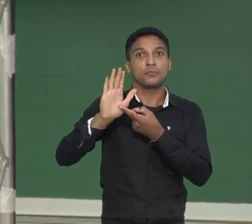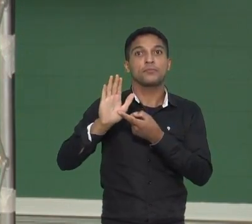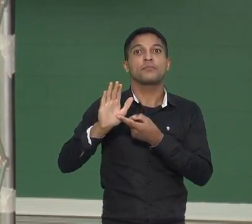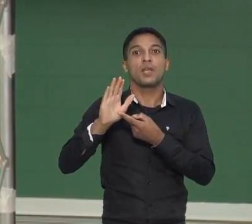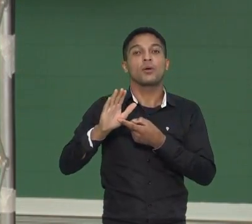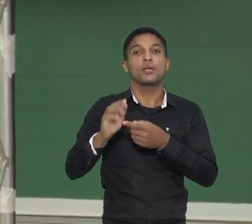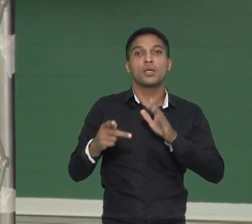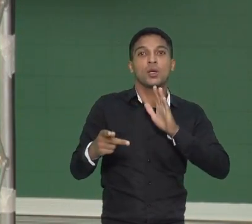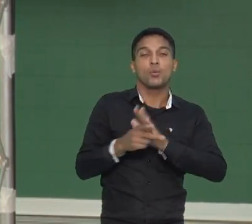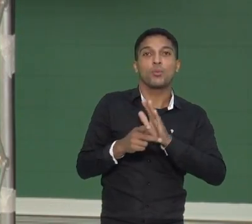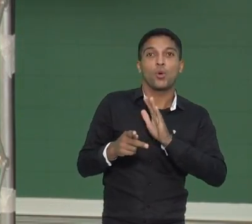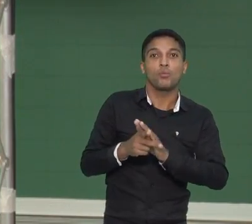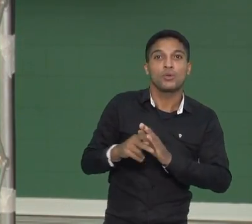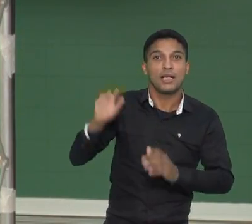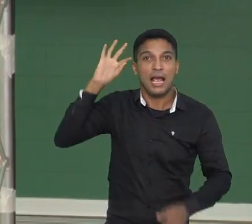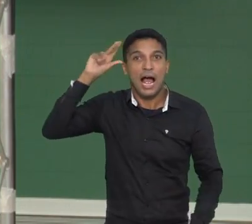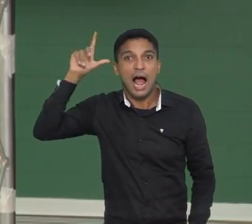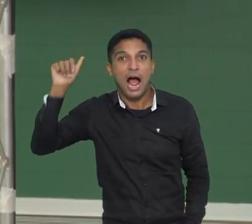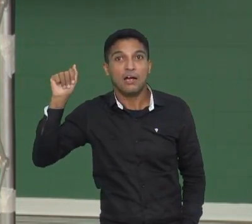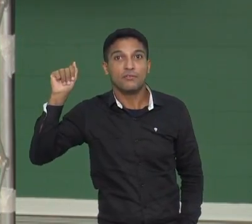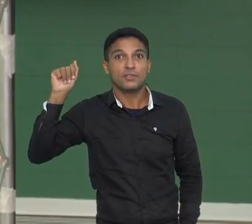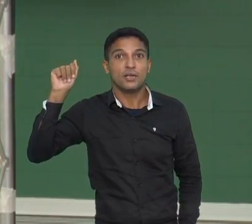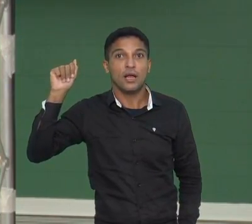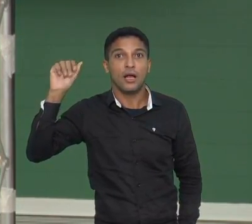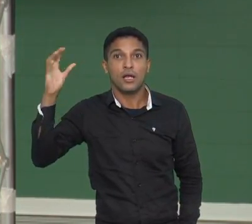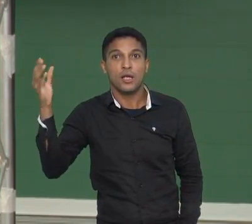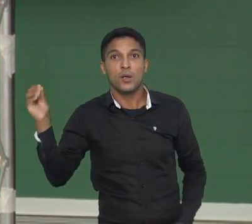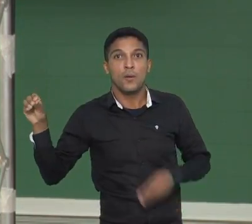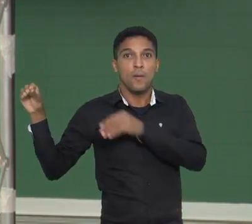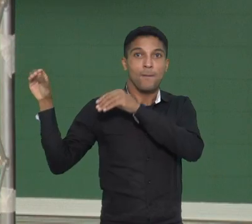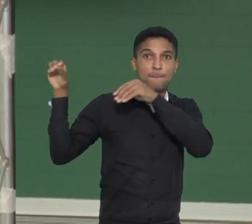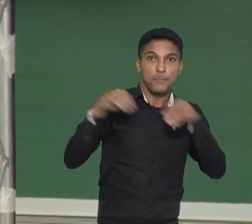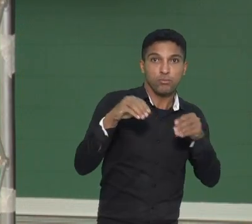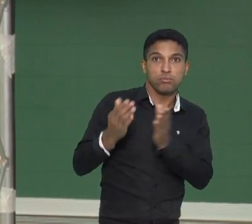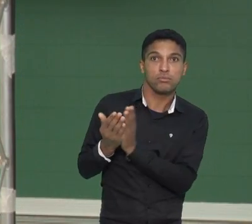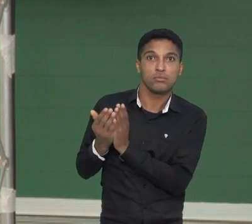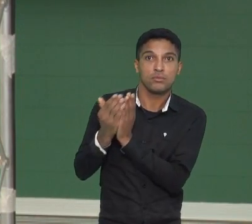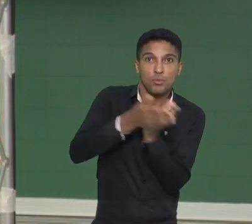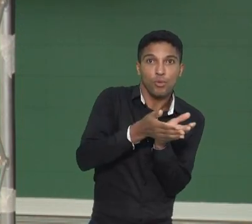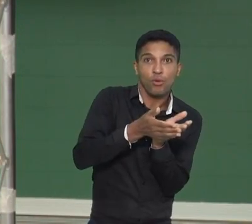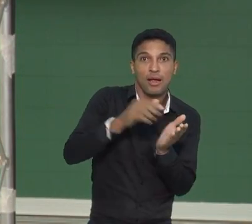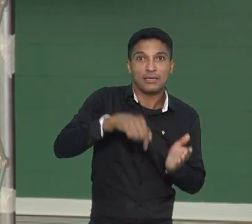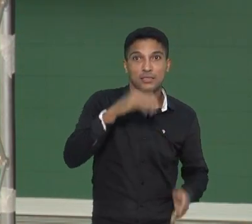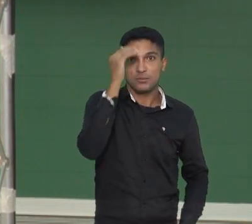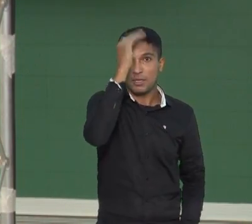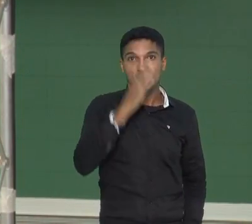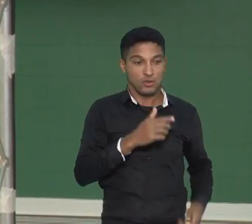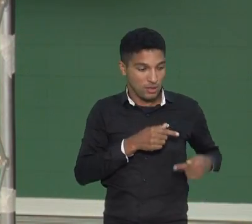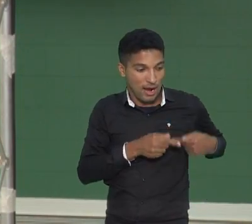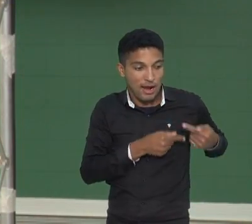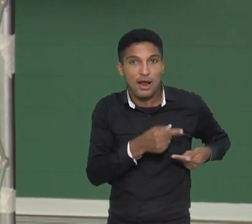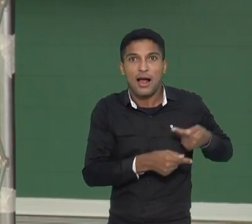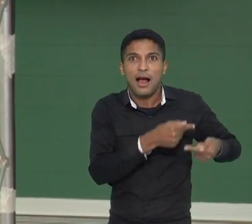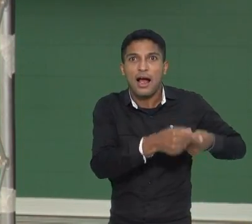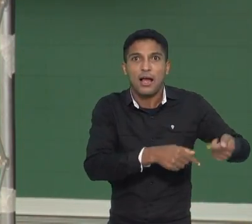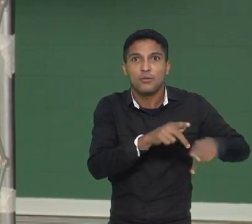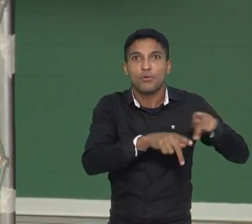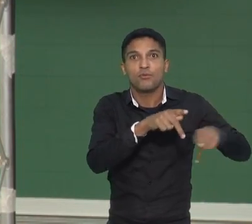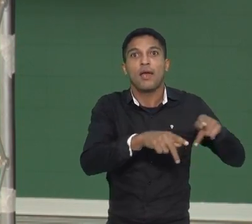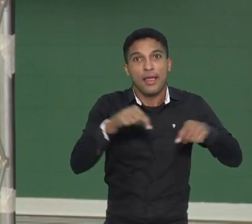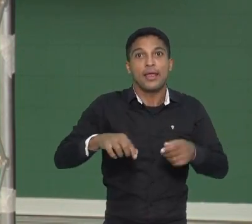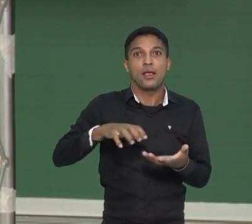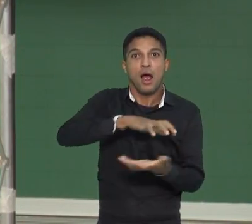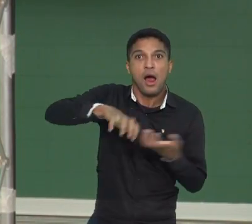os descendentes de africanos, tá? Falando nisso, que é o nosso segundo objetivo da aula, quero que você acompanhe aqui na